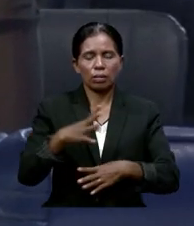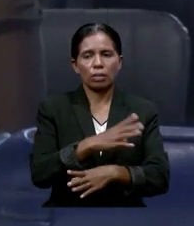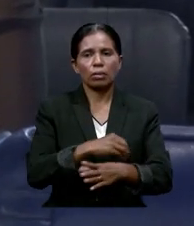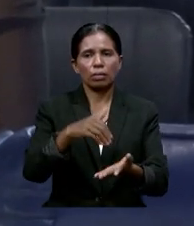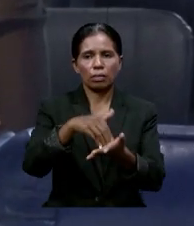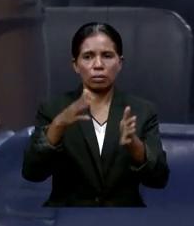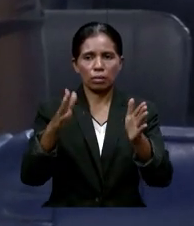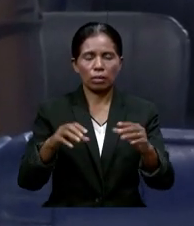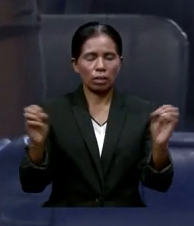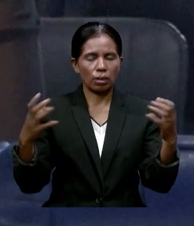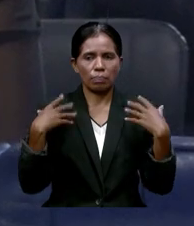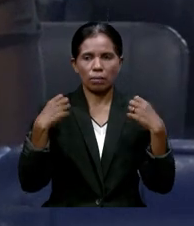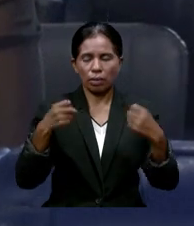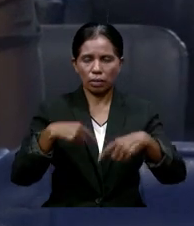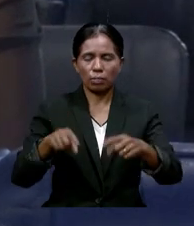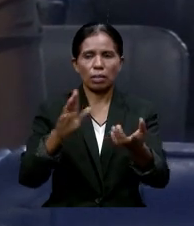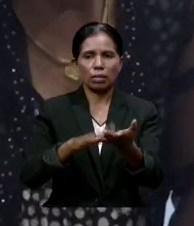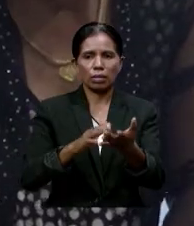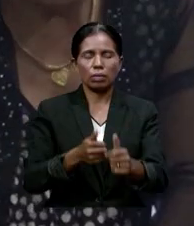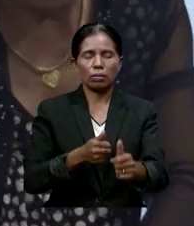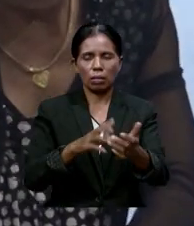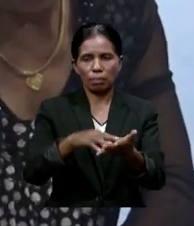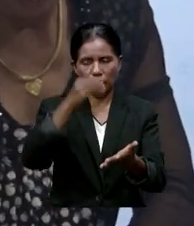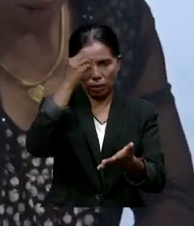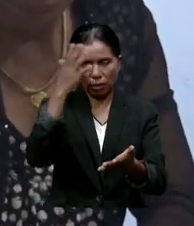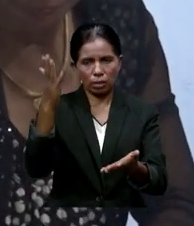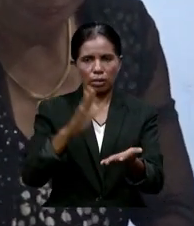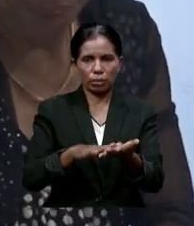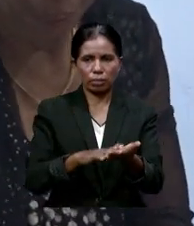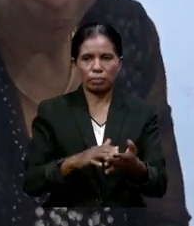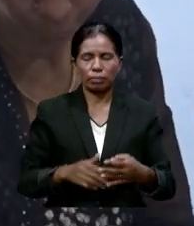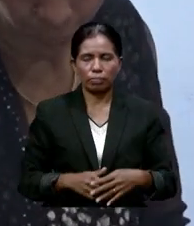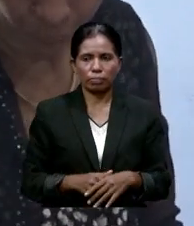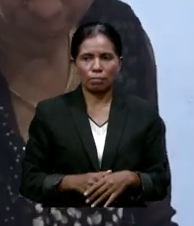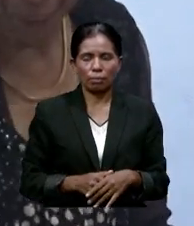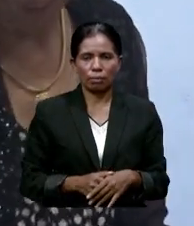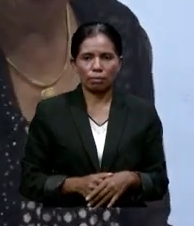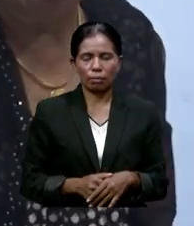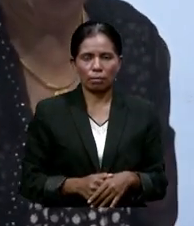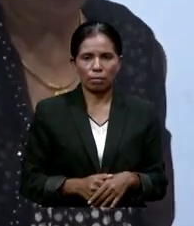estudante né, labrani a tuba escola, tuir processo de aprendizagem. Agostinho da Costa, Leo Borges, ZMN.